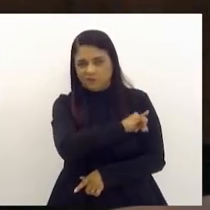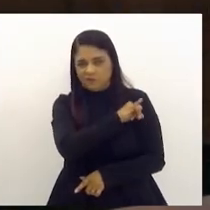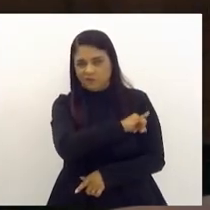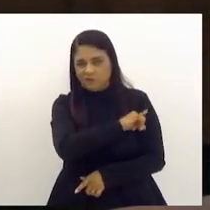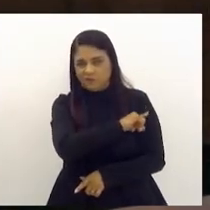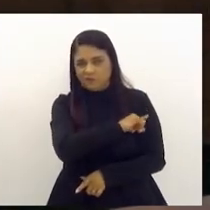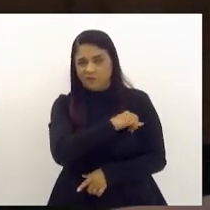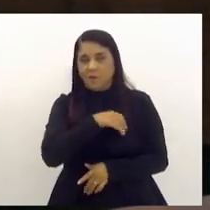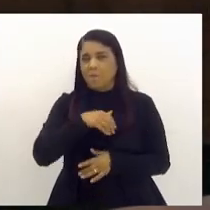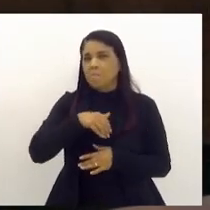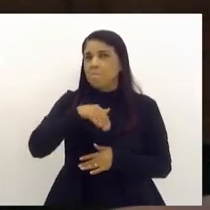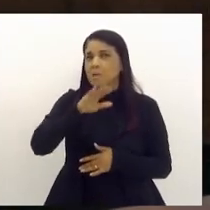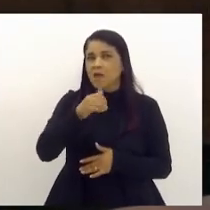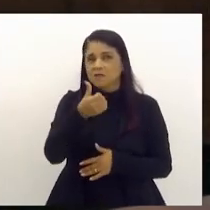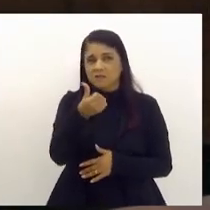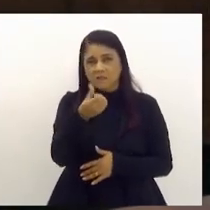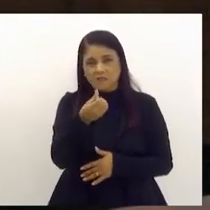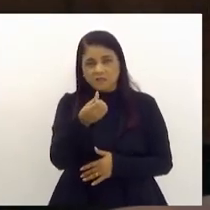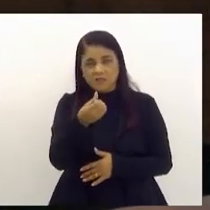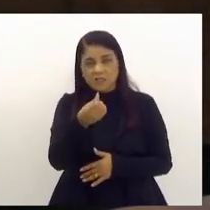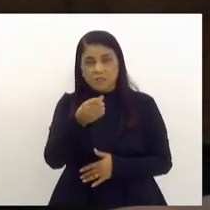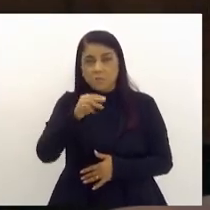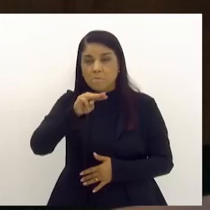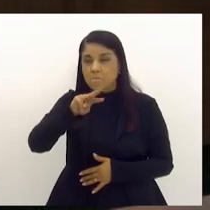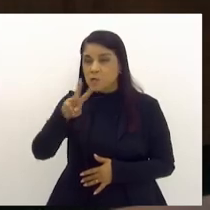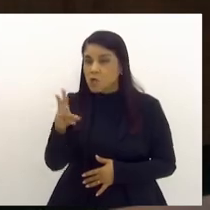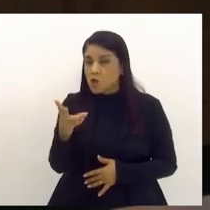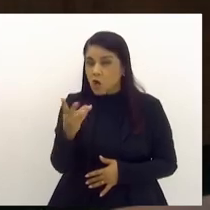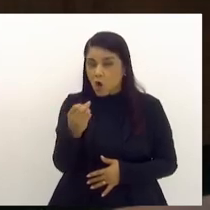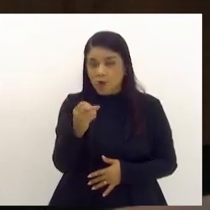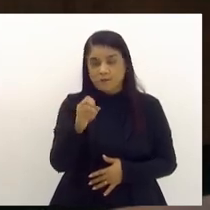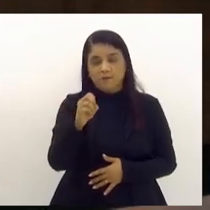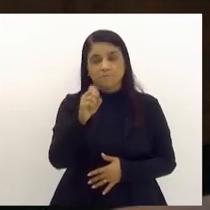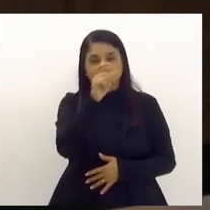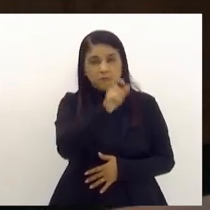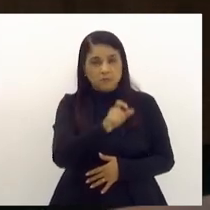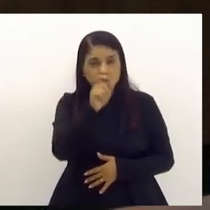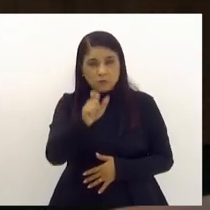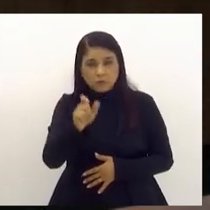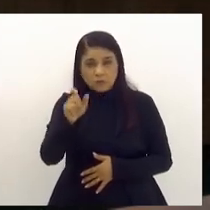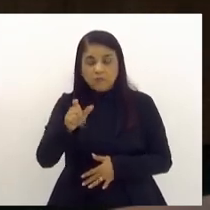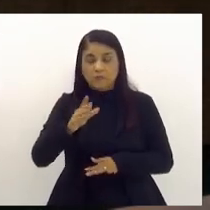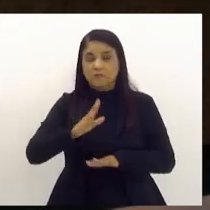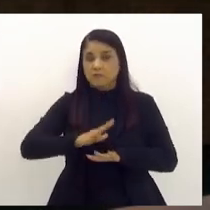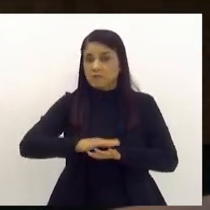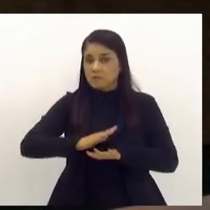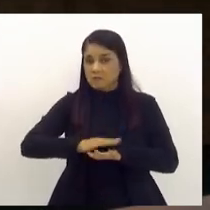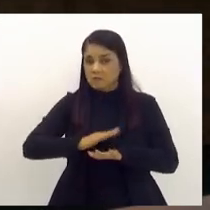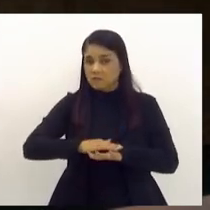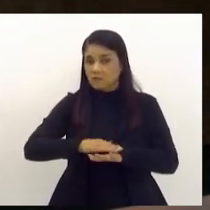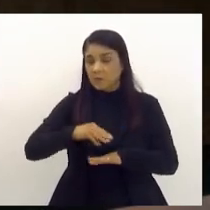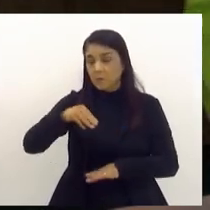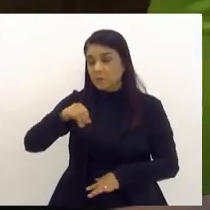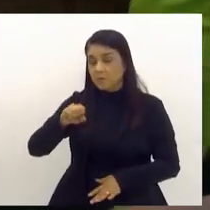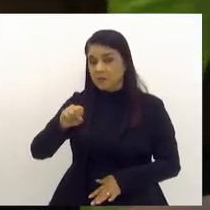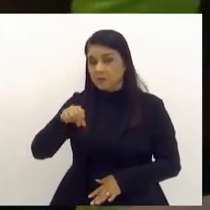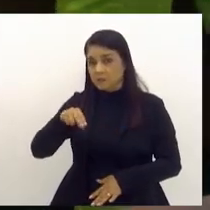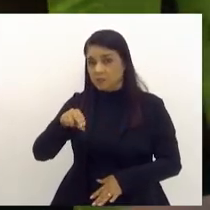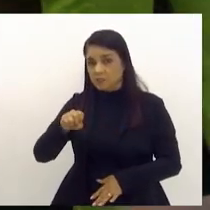Mais de 16 milhões de pessoas que, nesse momento, ministro, estão